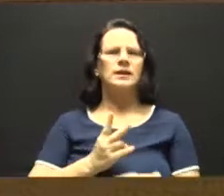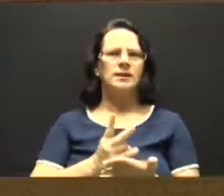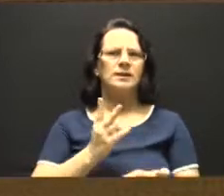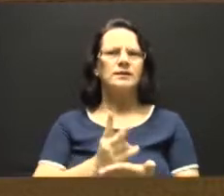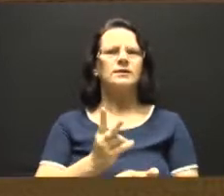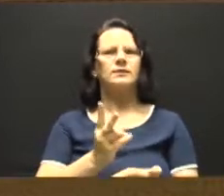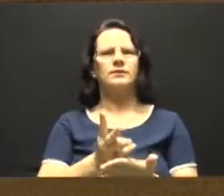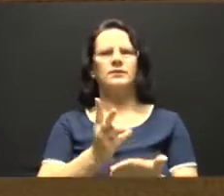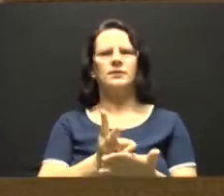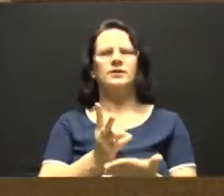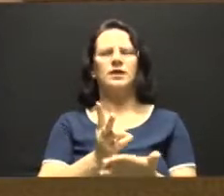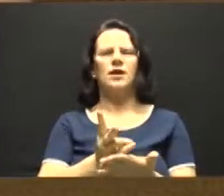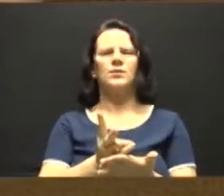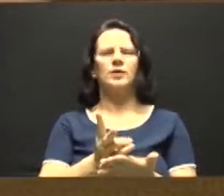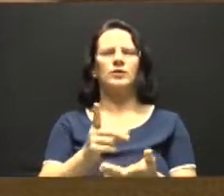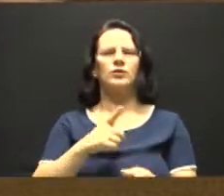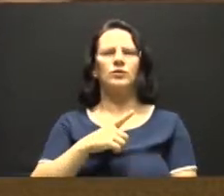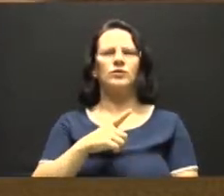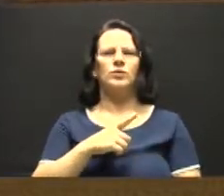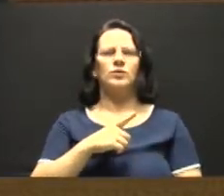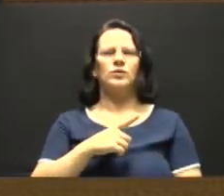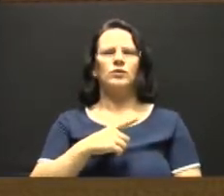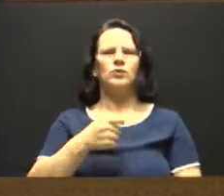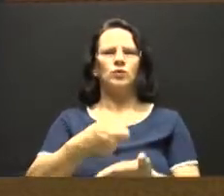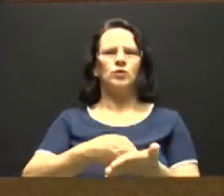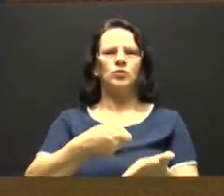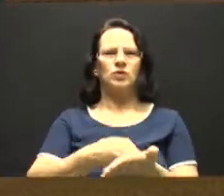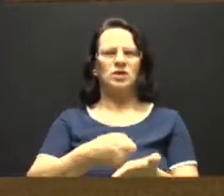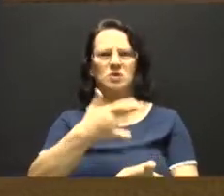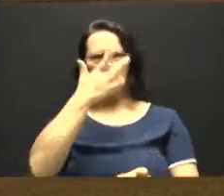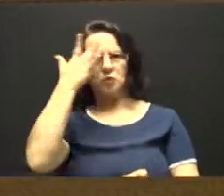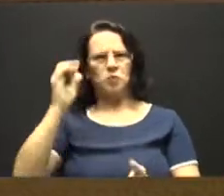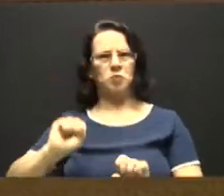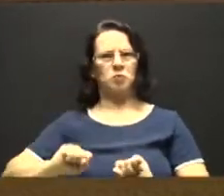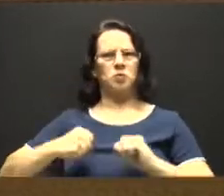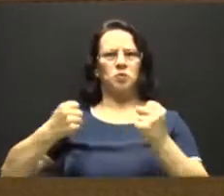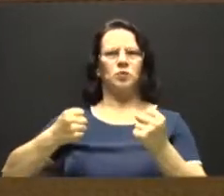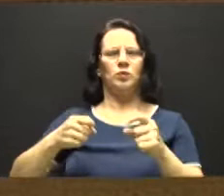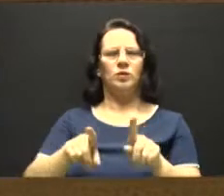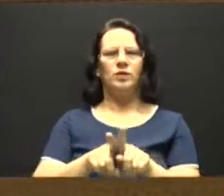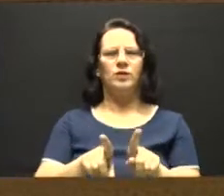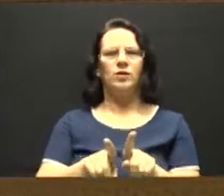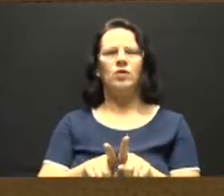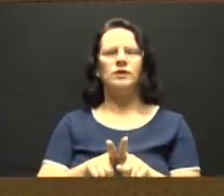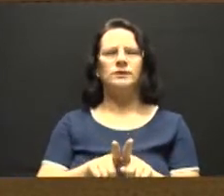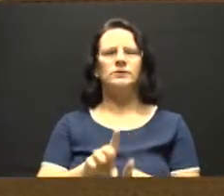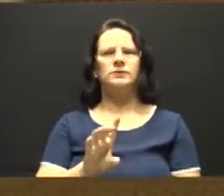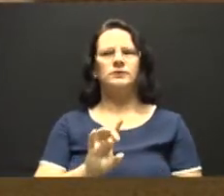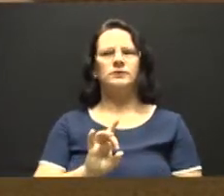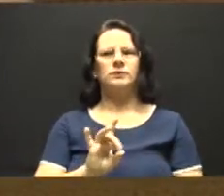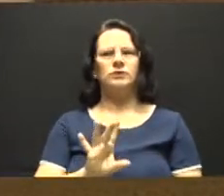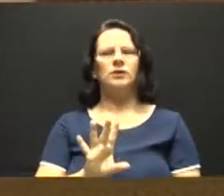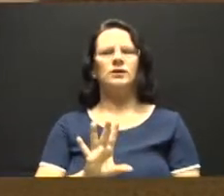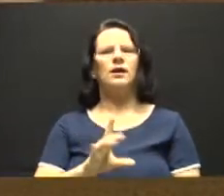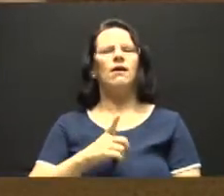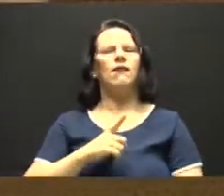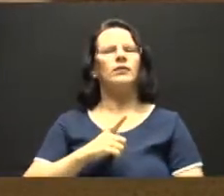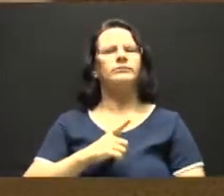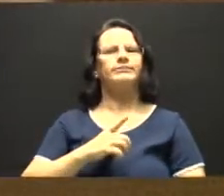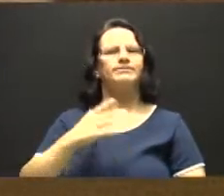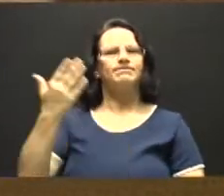a conveniências contingentes os poderosos de turno por si só a razão é